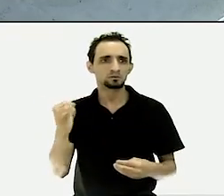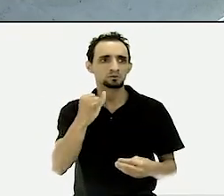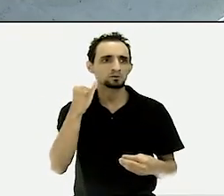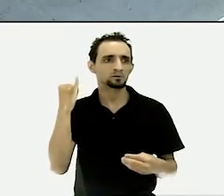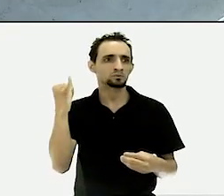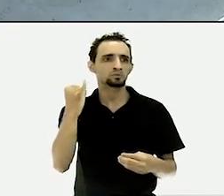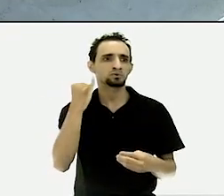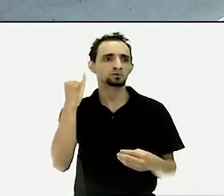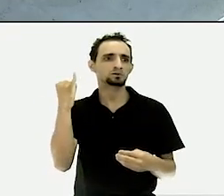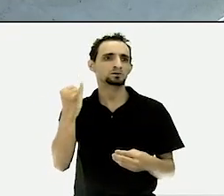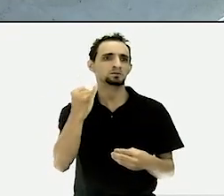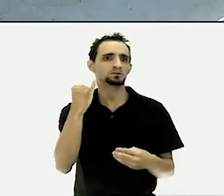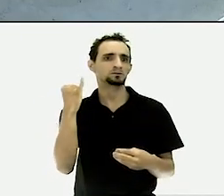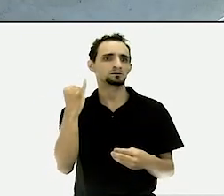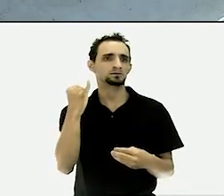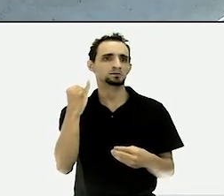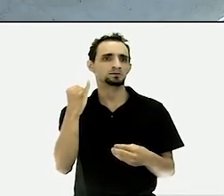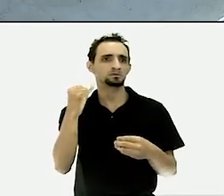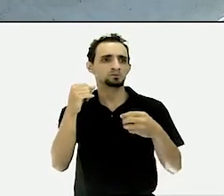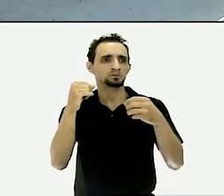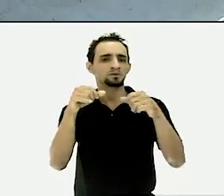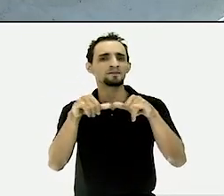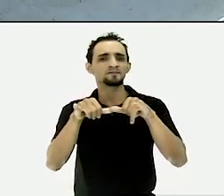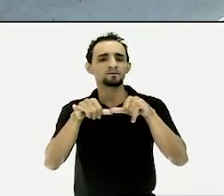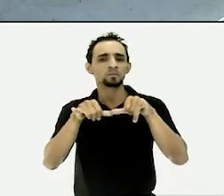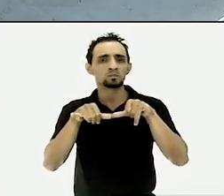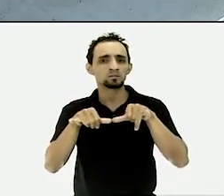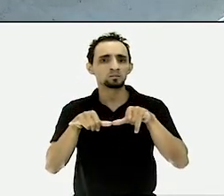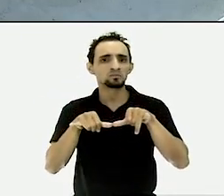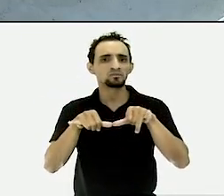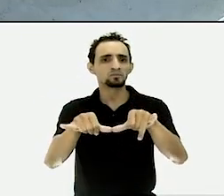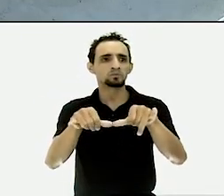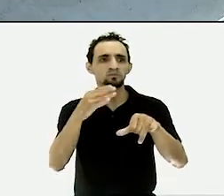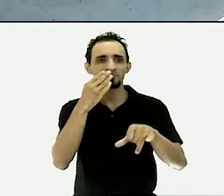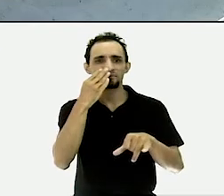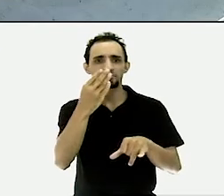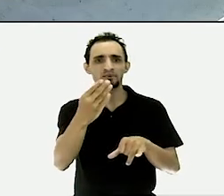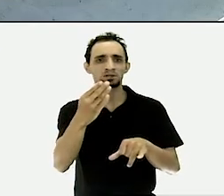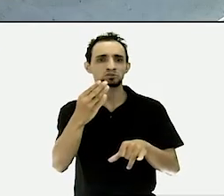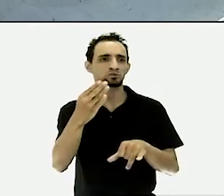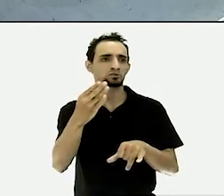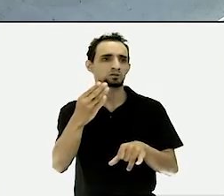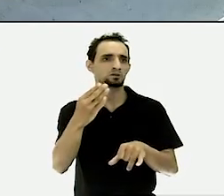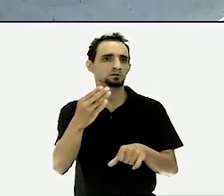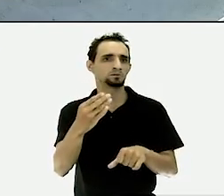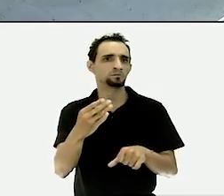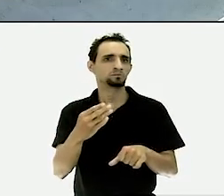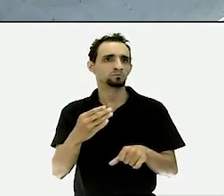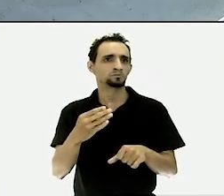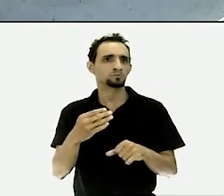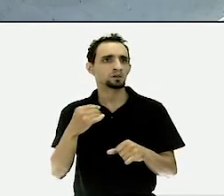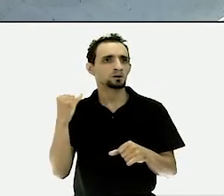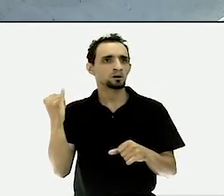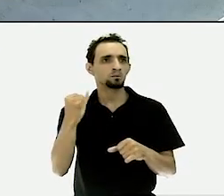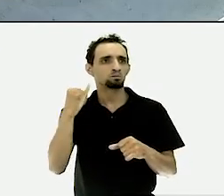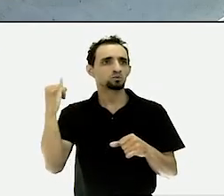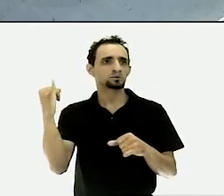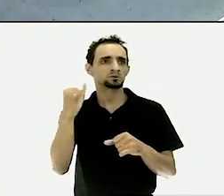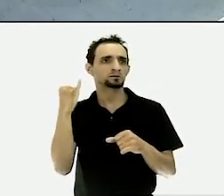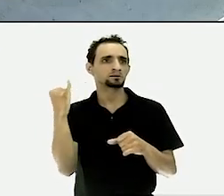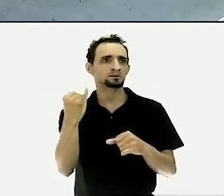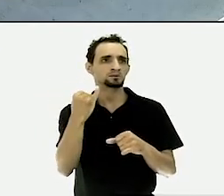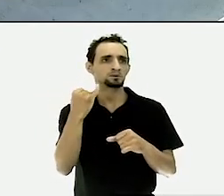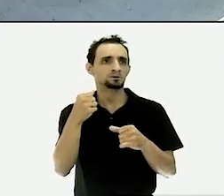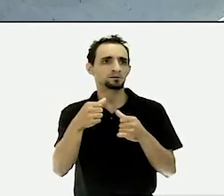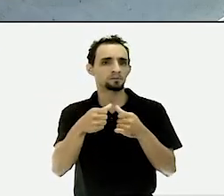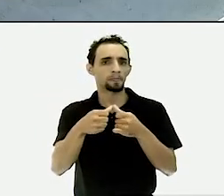outro pessoal. É para eles ali já. Conversar, vir aqui nessa casa de leis, conversar com os vereadores, com o prefeito, o que, que